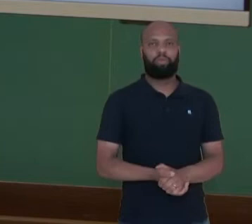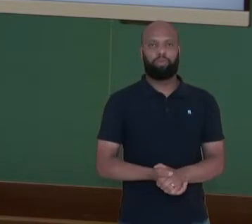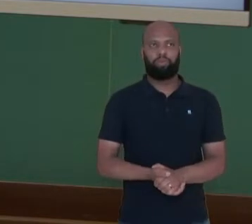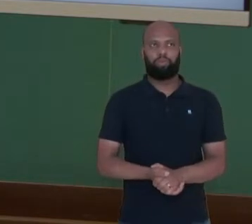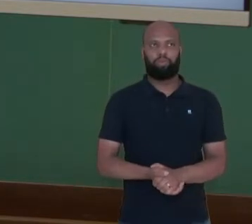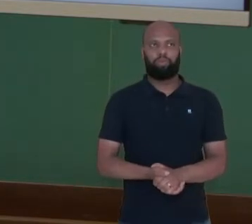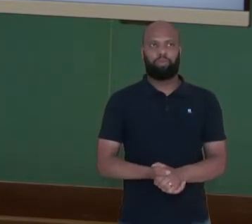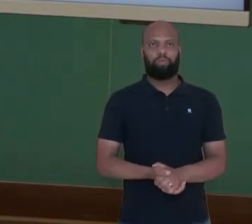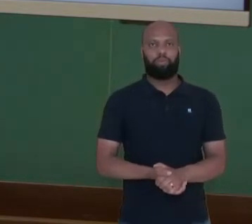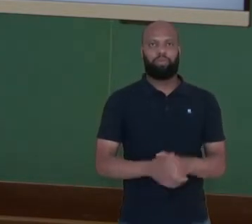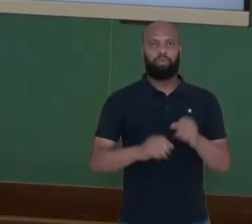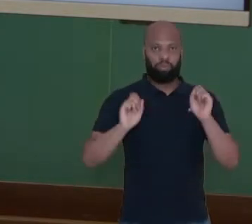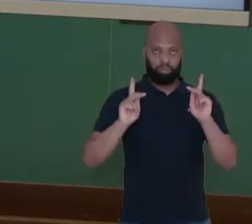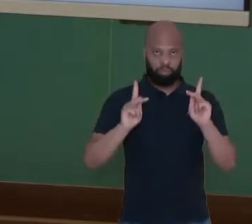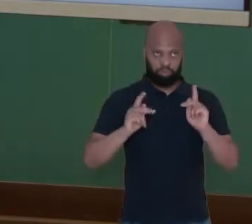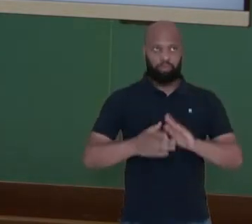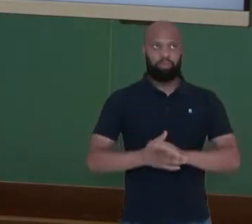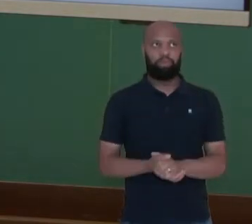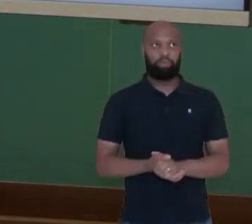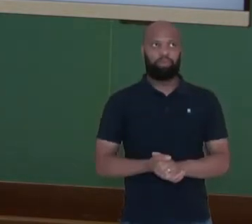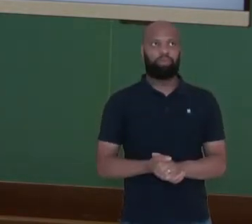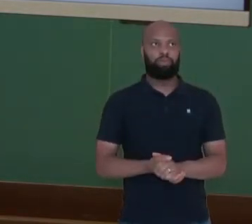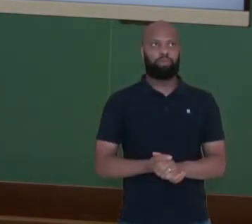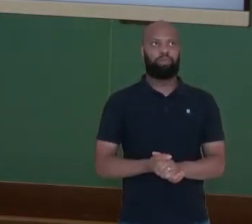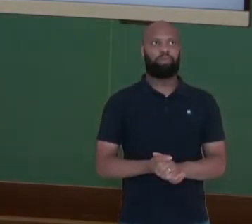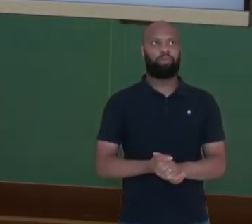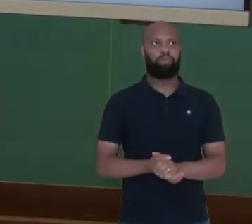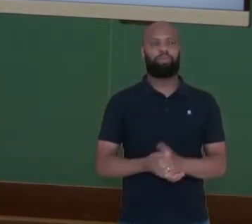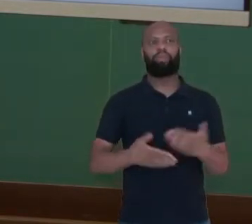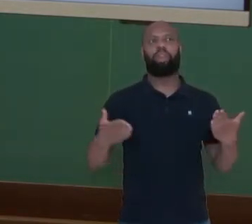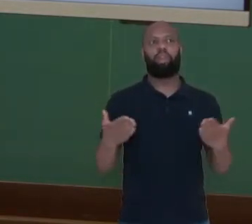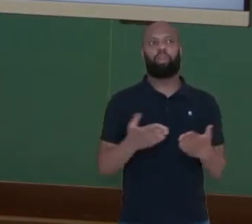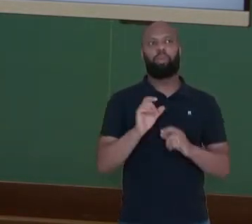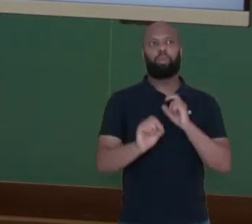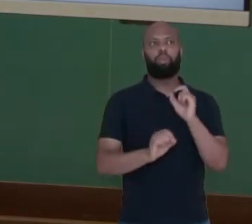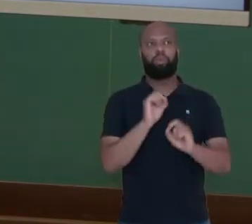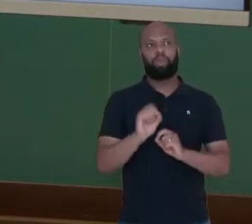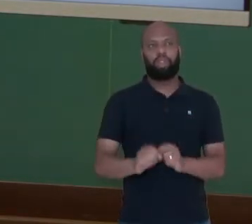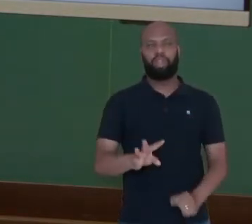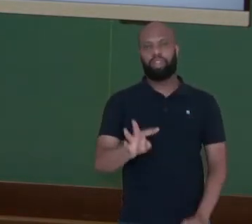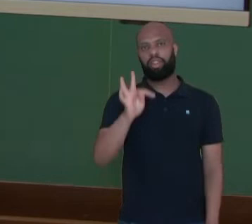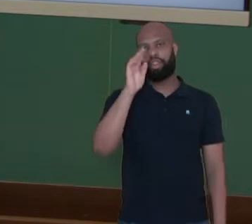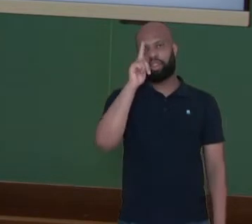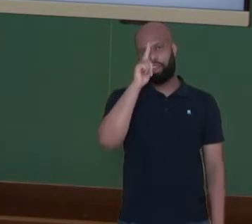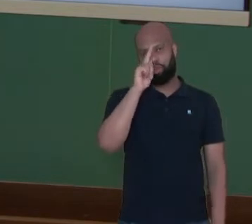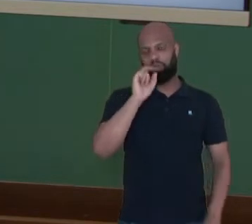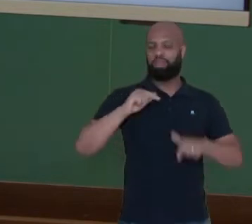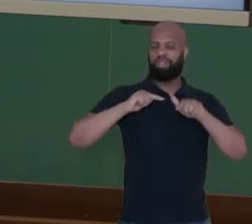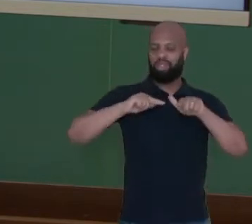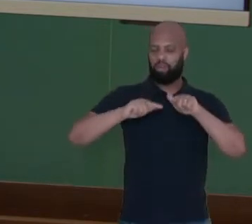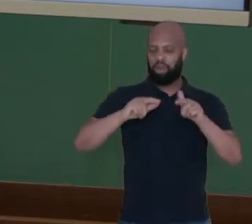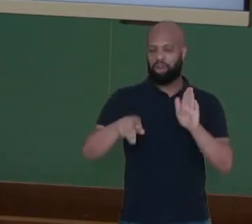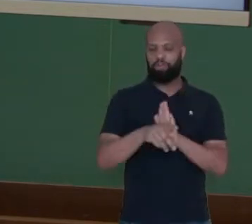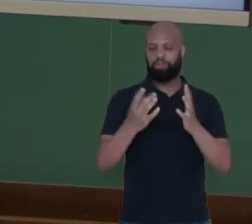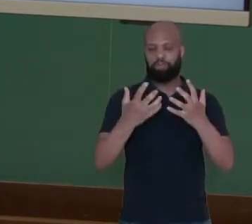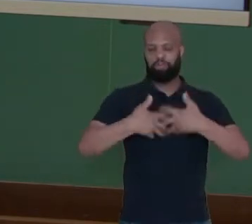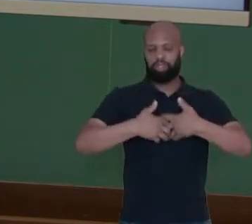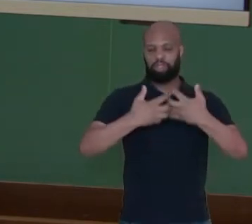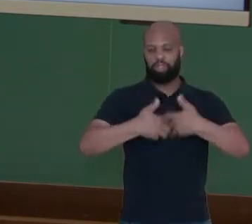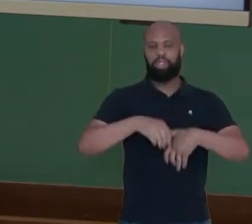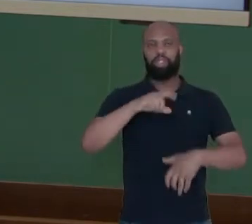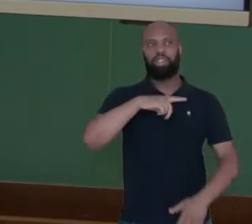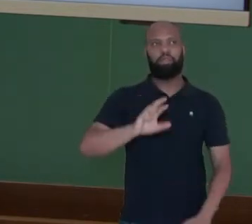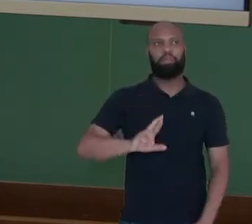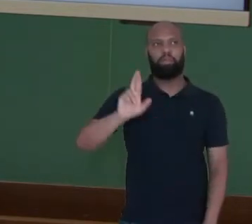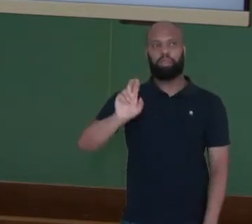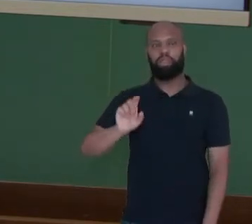h. Suave? Bem, vamos falar um pouquinho sobre a questão de trabalho mecânico, Trabalho é representado por